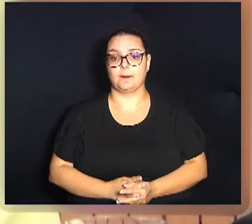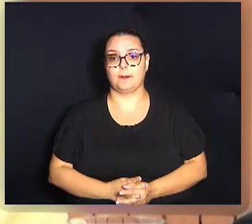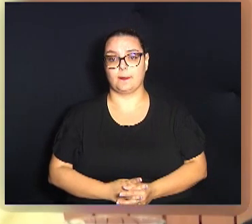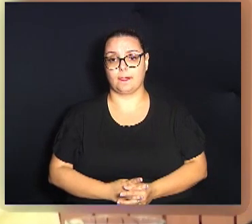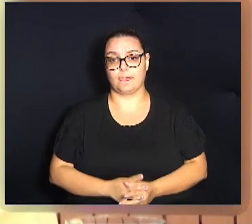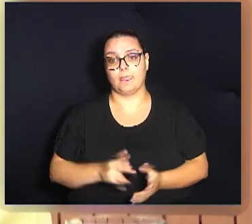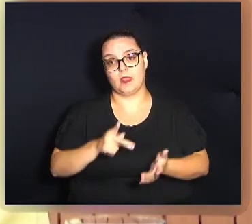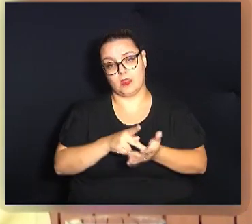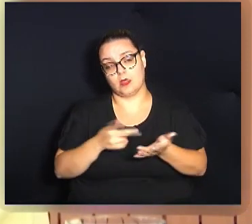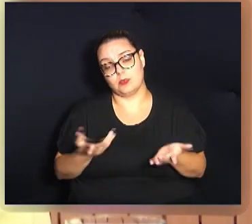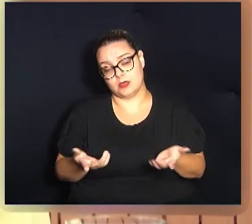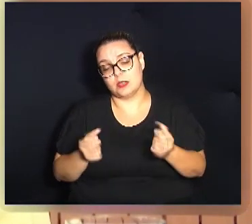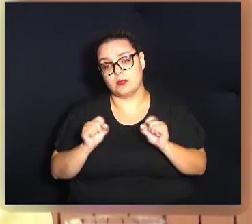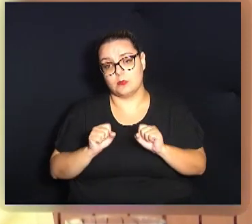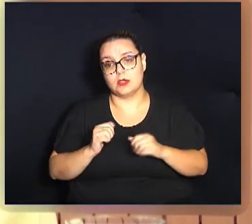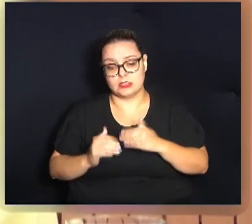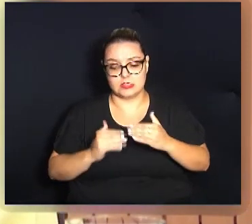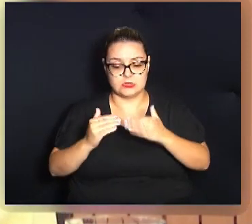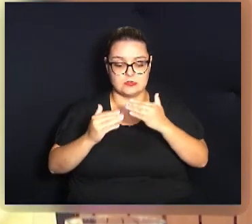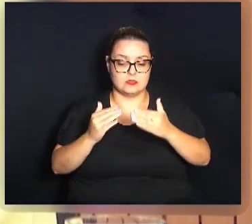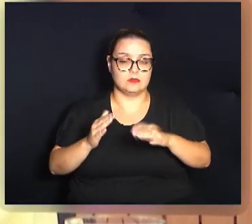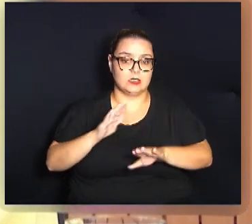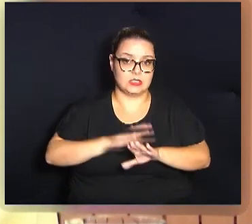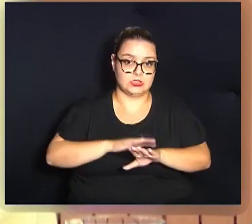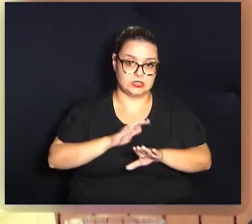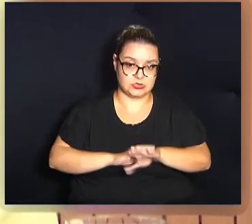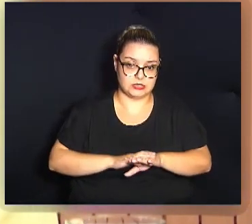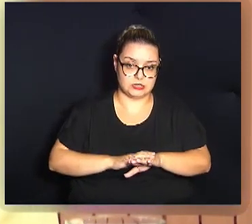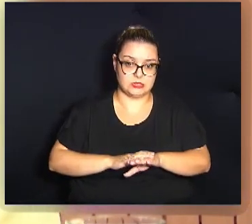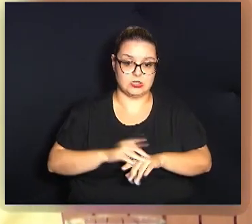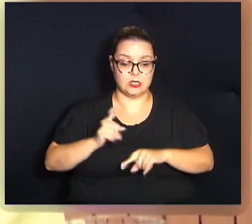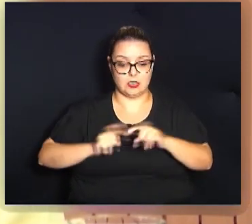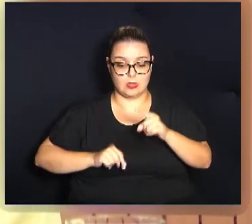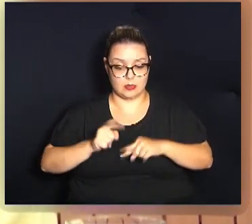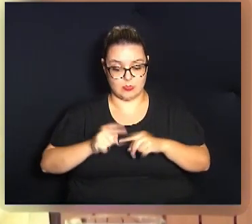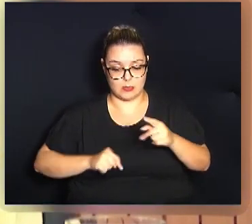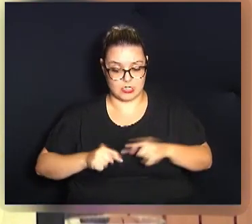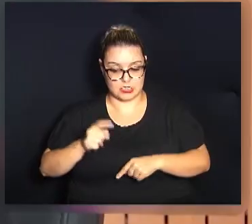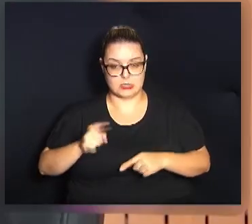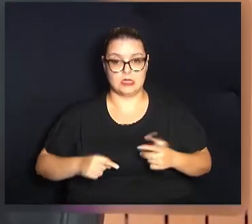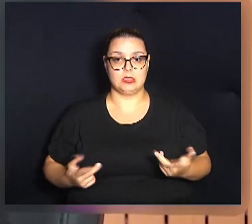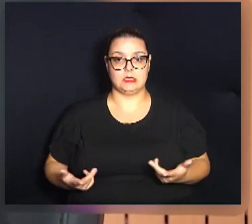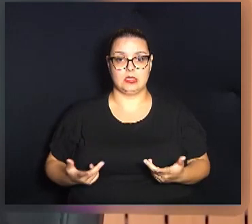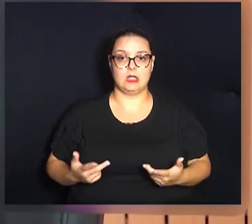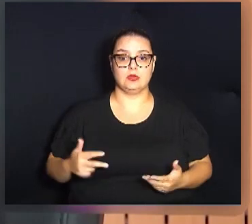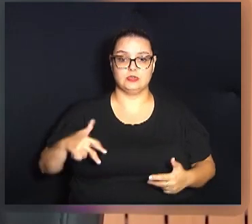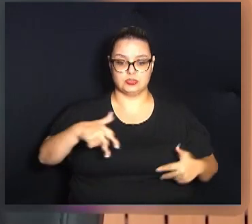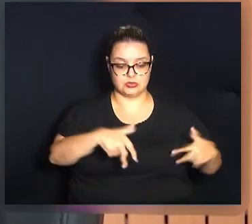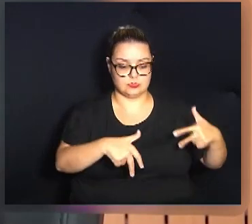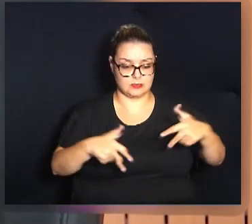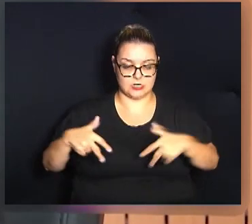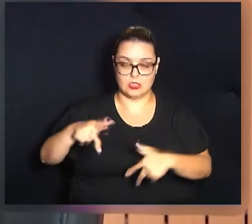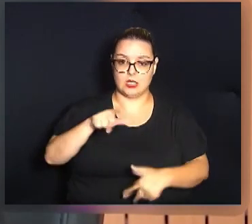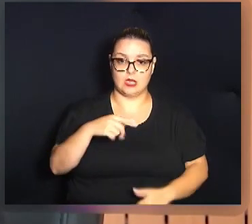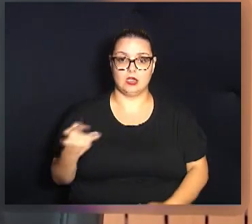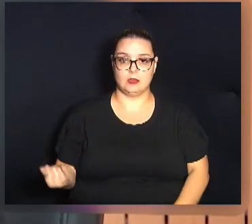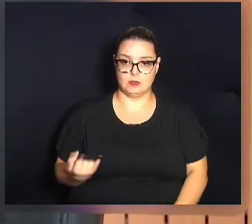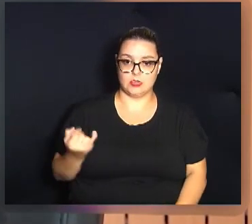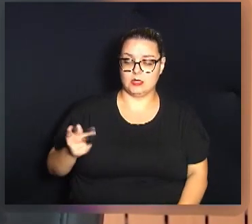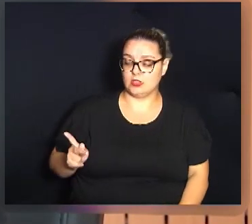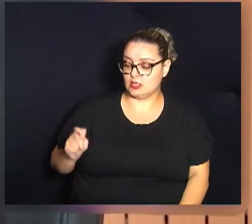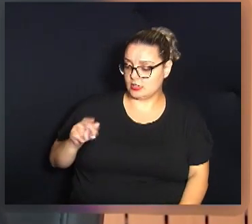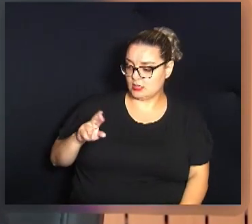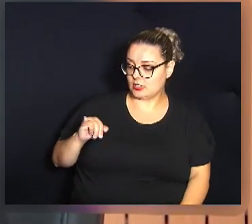realmente poderem desenvolver suas atividades. E o material humano é muito importante. Karina Locatelli, coordenadora